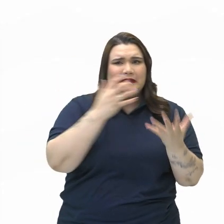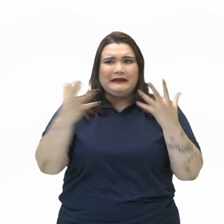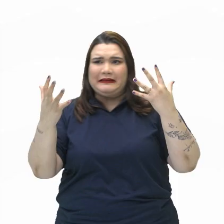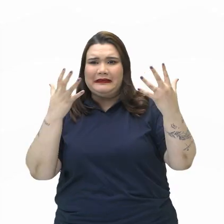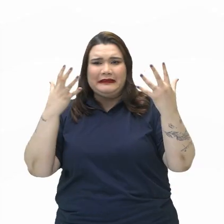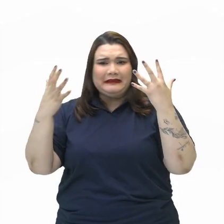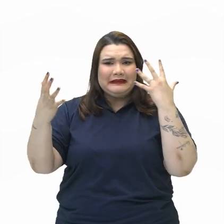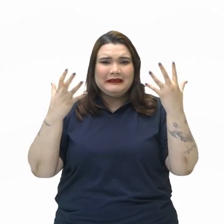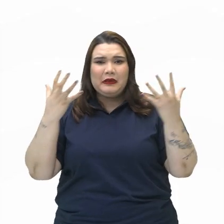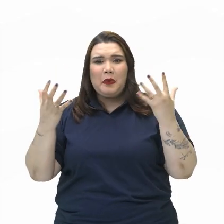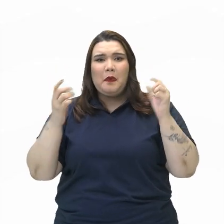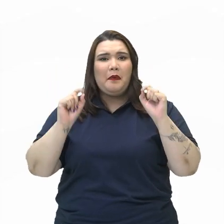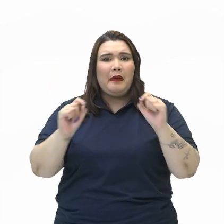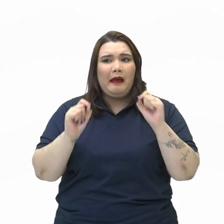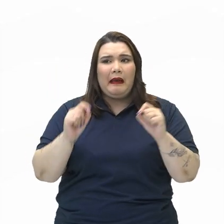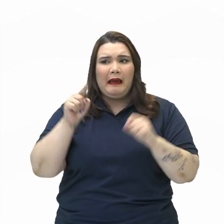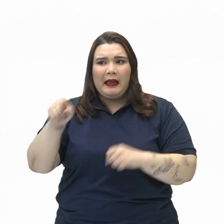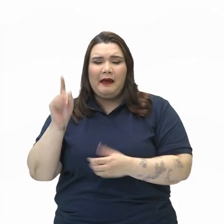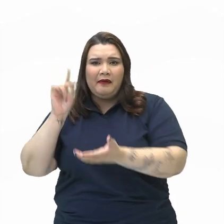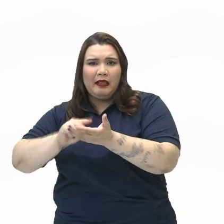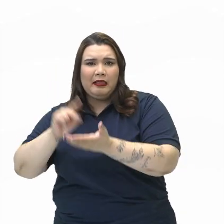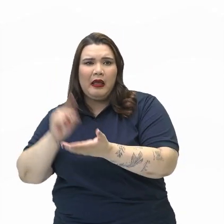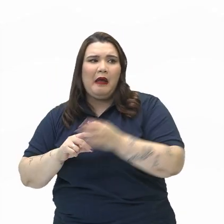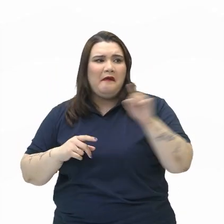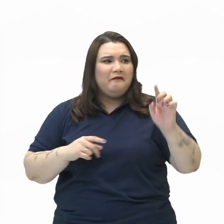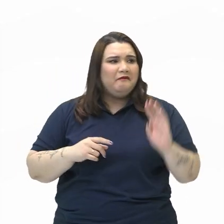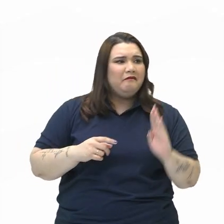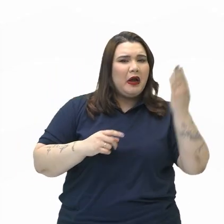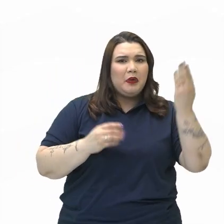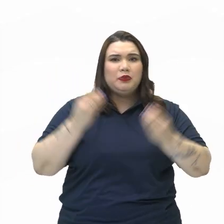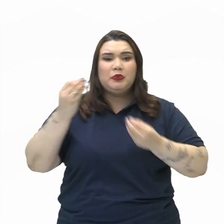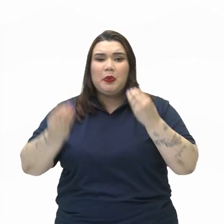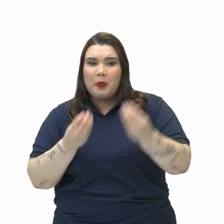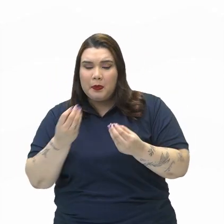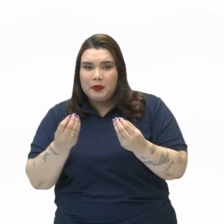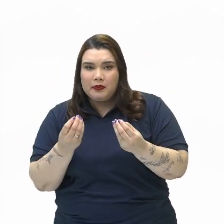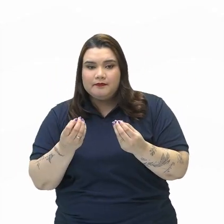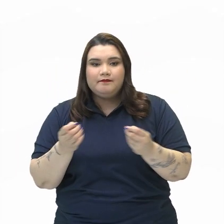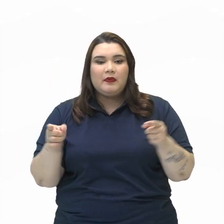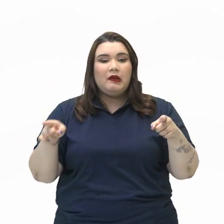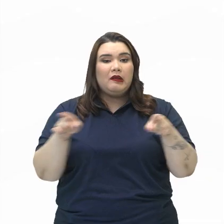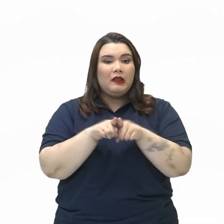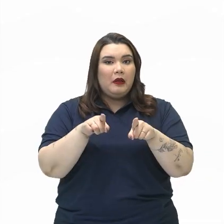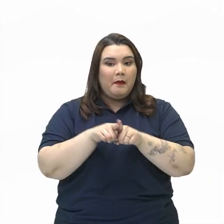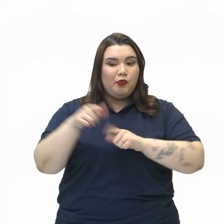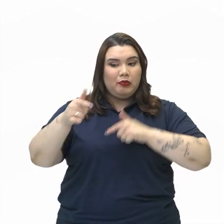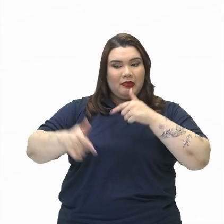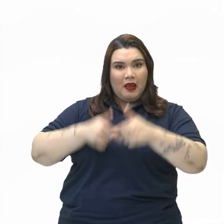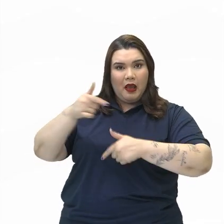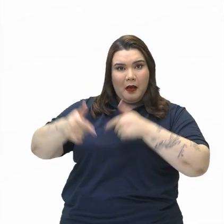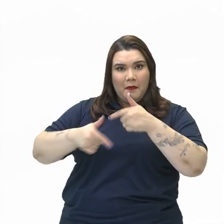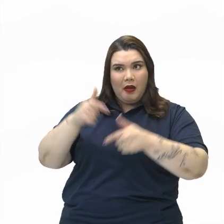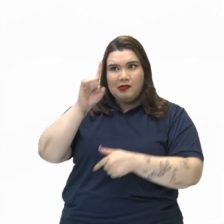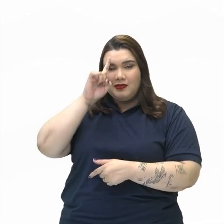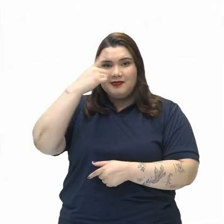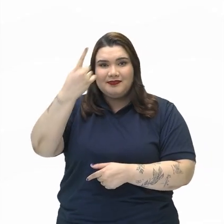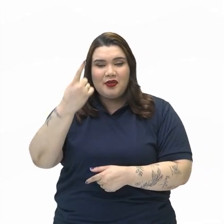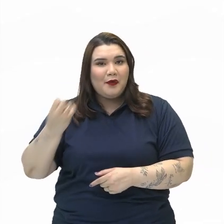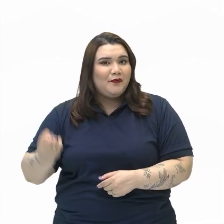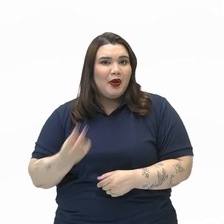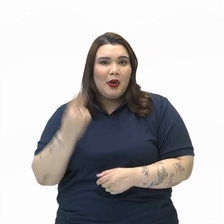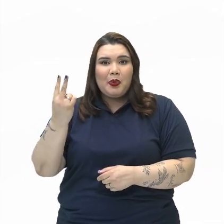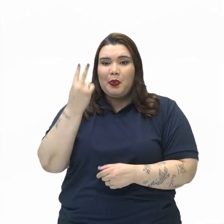O que é real e o que não é real. E também tem a questão da desvalorização do